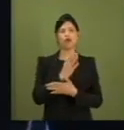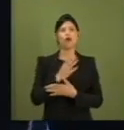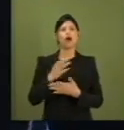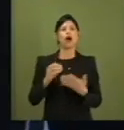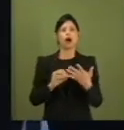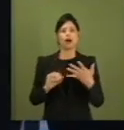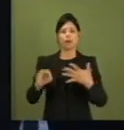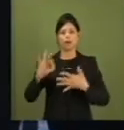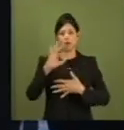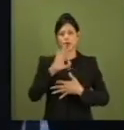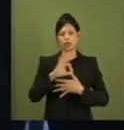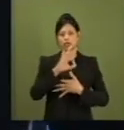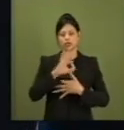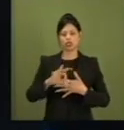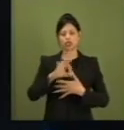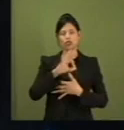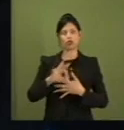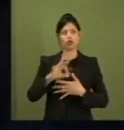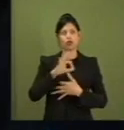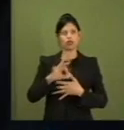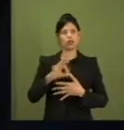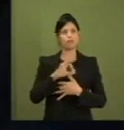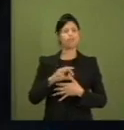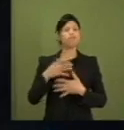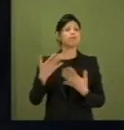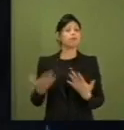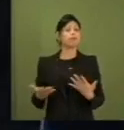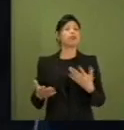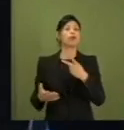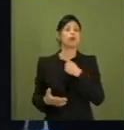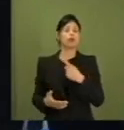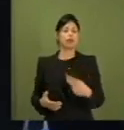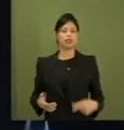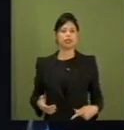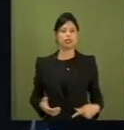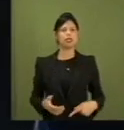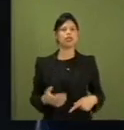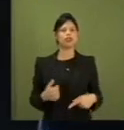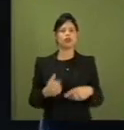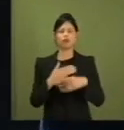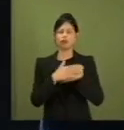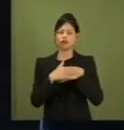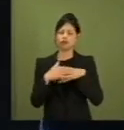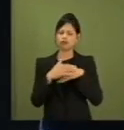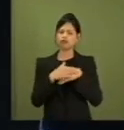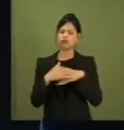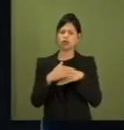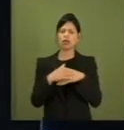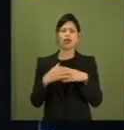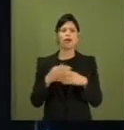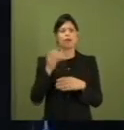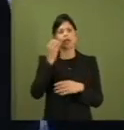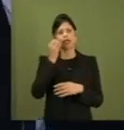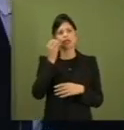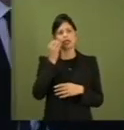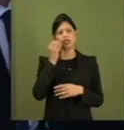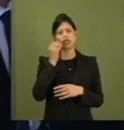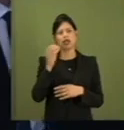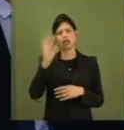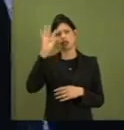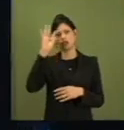Alcolumbre foi muito generoso, muito carinhoso na linha de tratar o combate aos